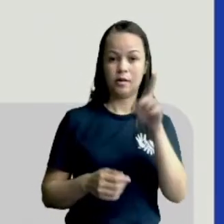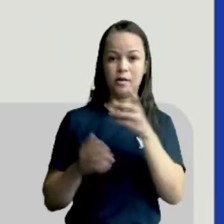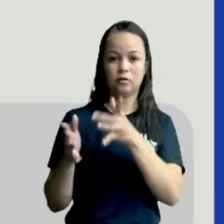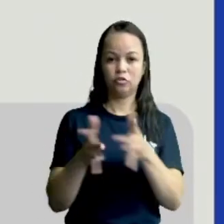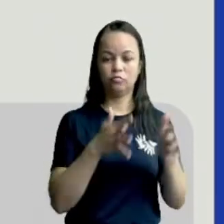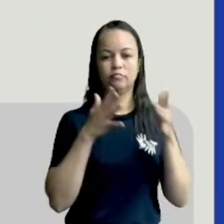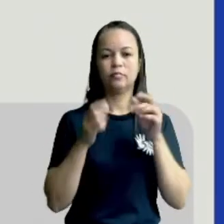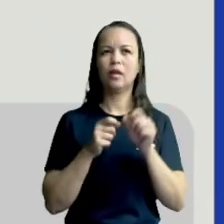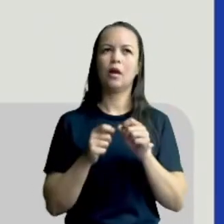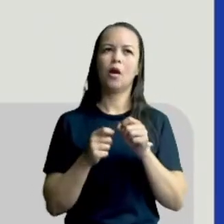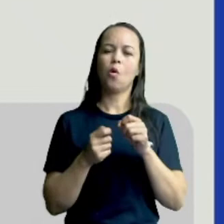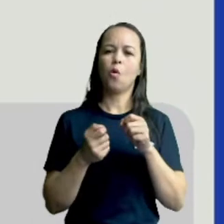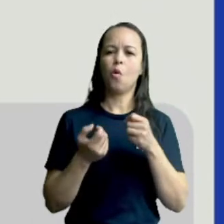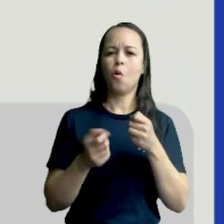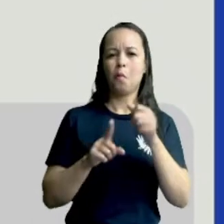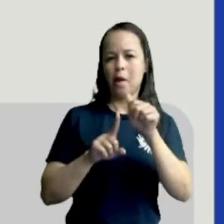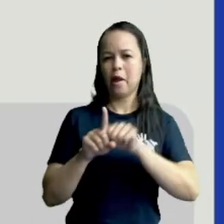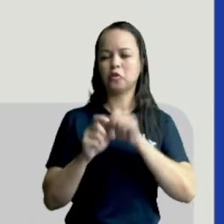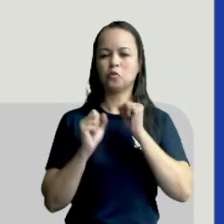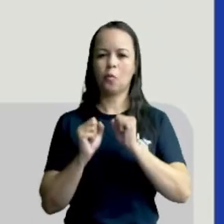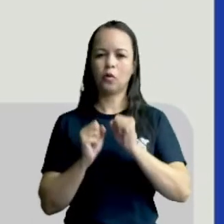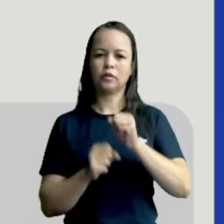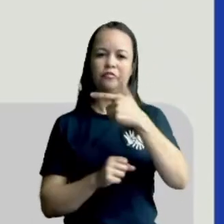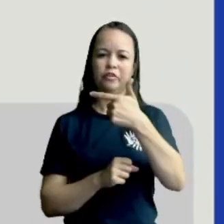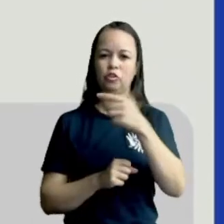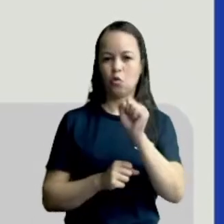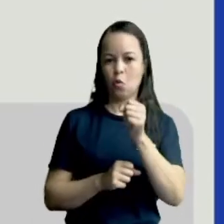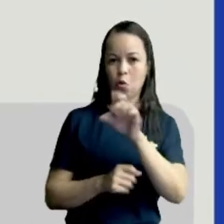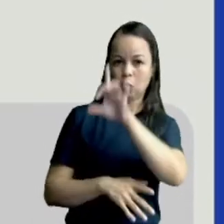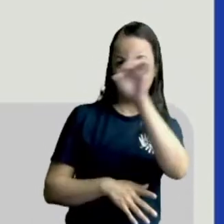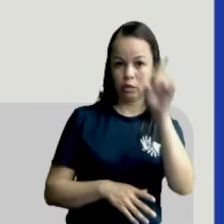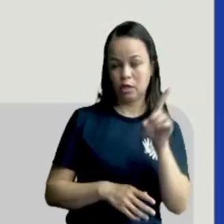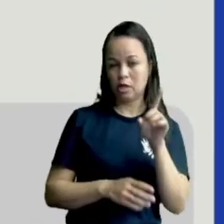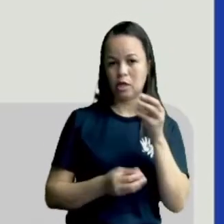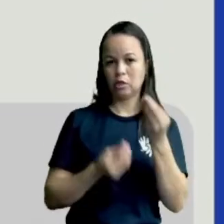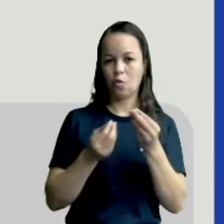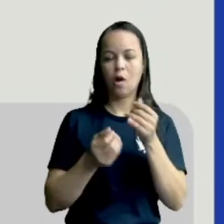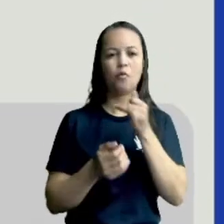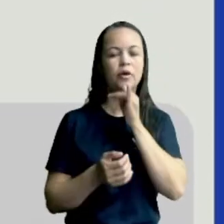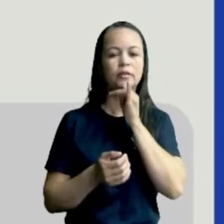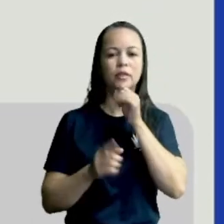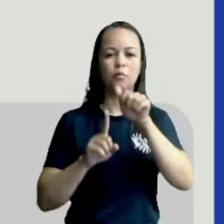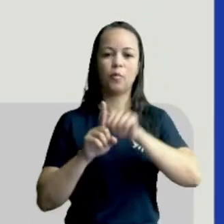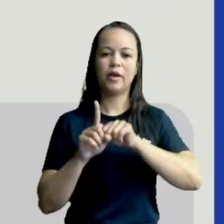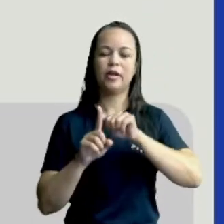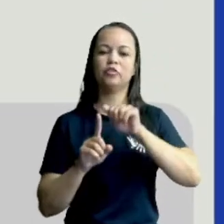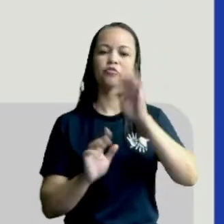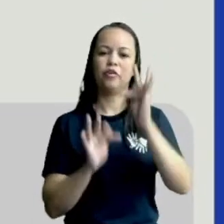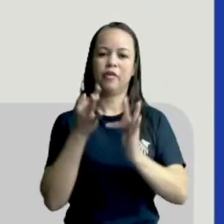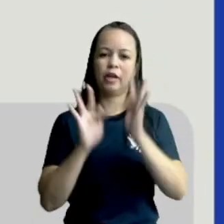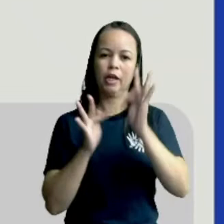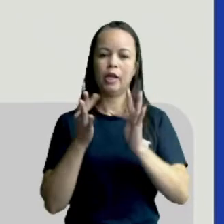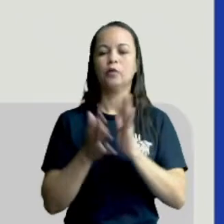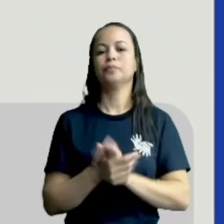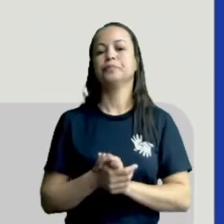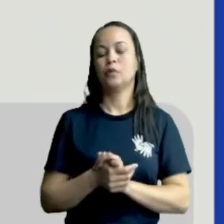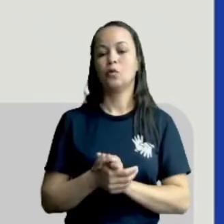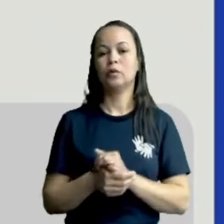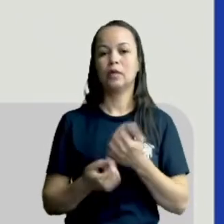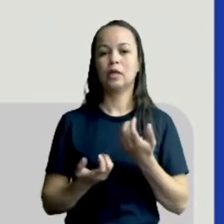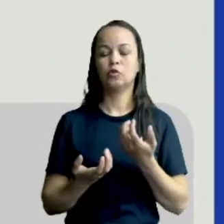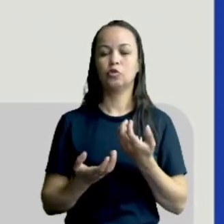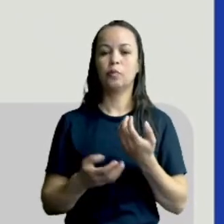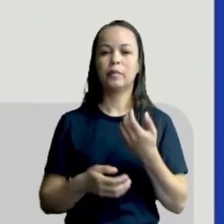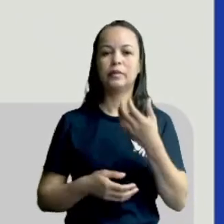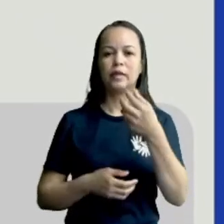ele pode ter 28 dias, né, como o mês de fevereiro. Nos anos bissextos, a gente sabe que